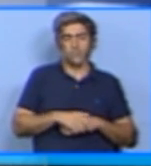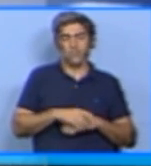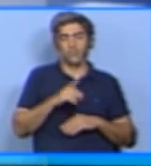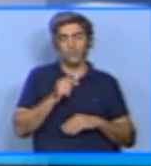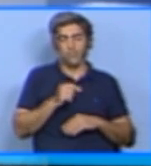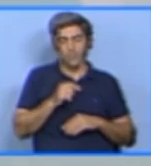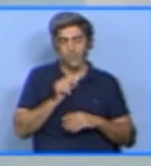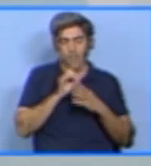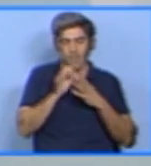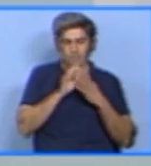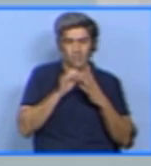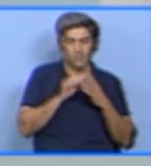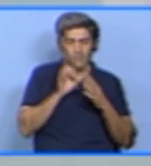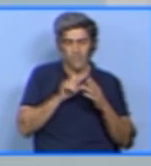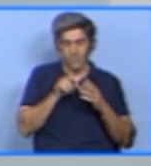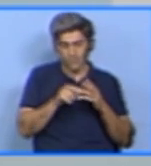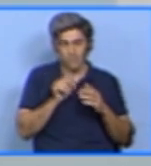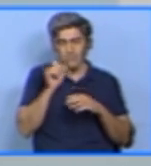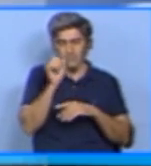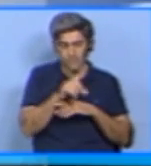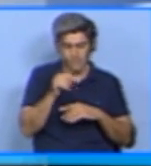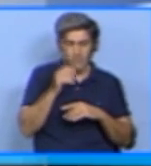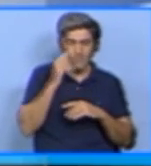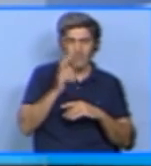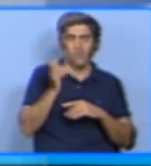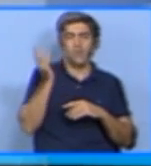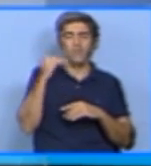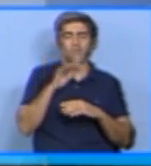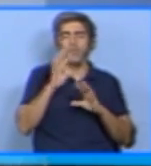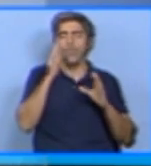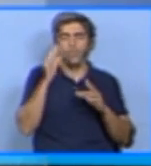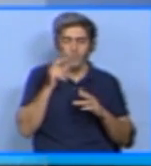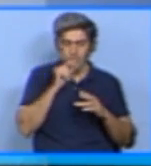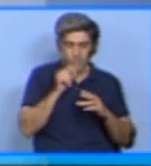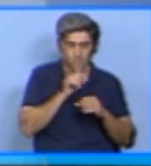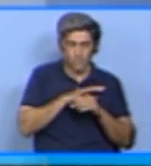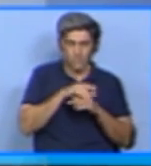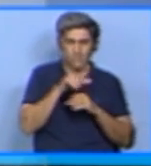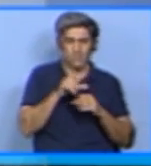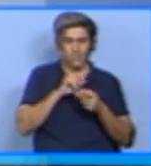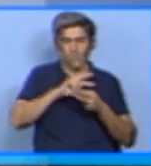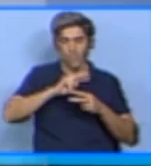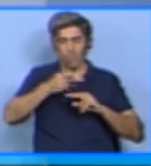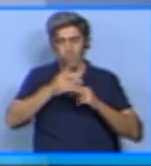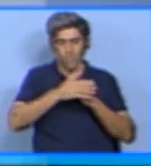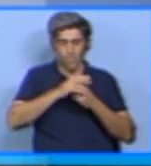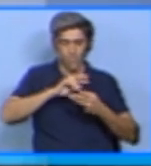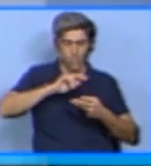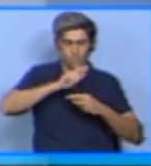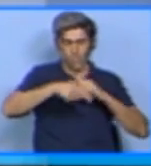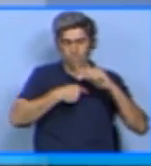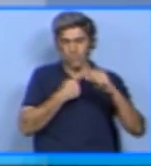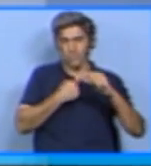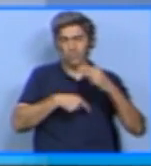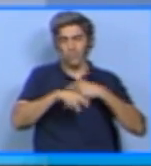caracterizá-lo dessa forma? Sim, exatamente, perceber qual é a origem dessas situações pervertidas. Porque a grande doutrina da